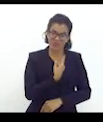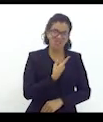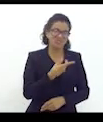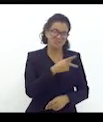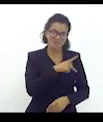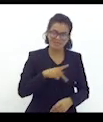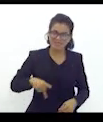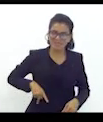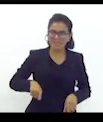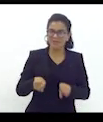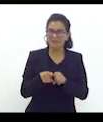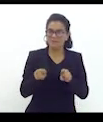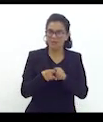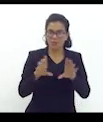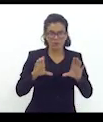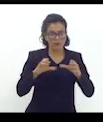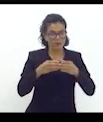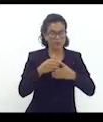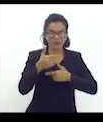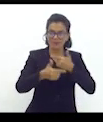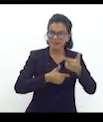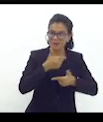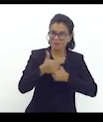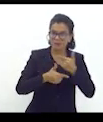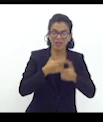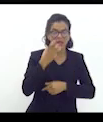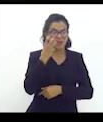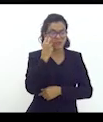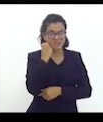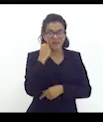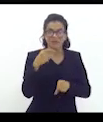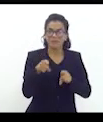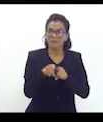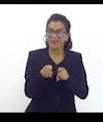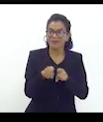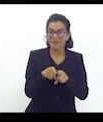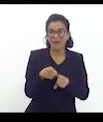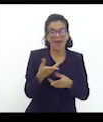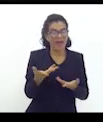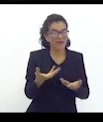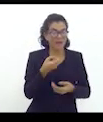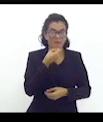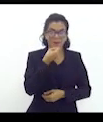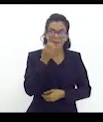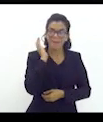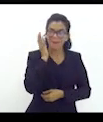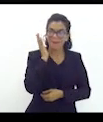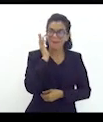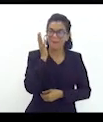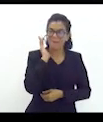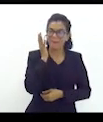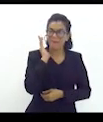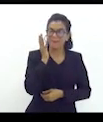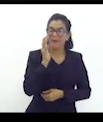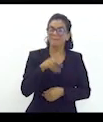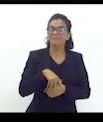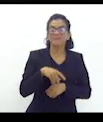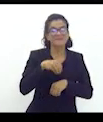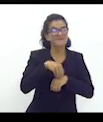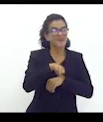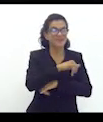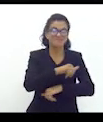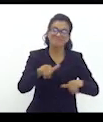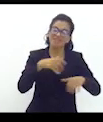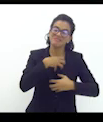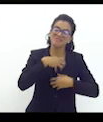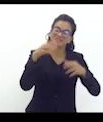presidente da Frente Parlamentar da Família, da Adoção e da Primeira Infância. Quero aqui, nessa fala do expediente inicial, dizer o quanto